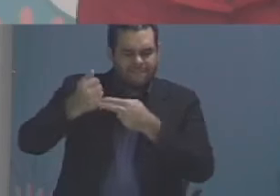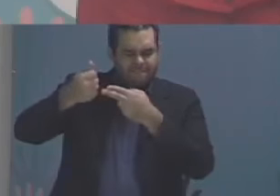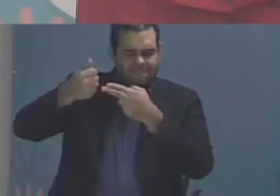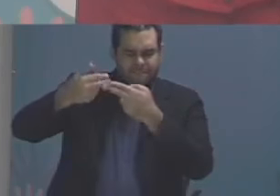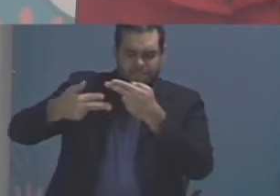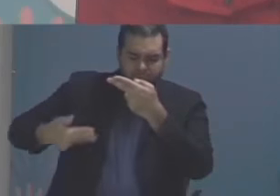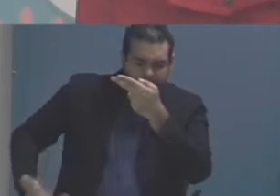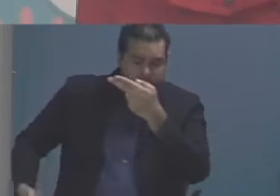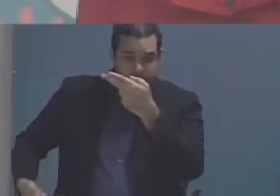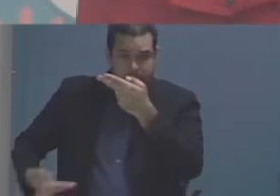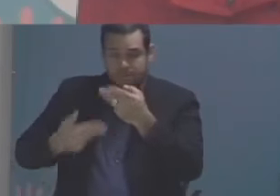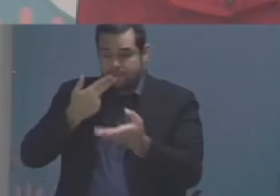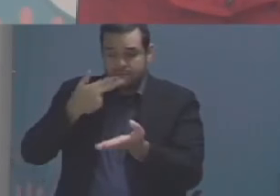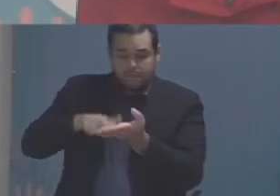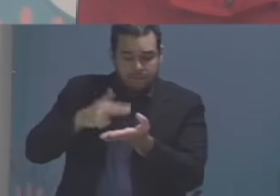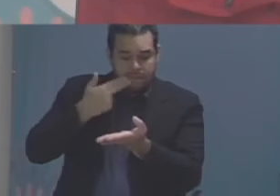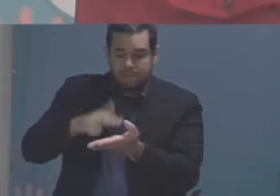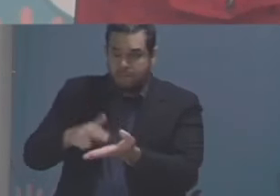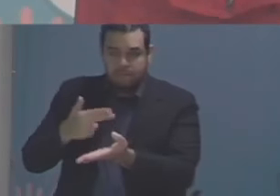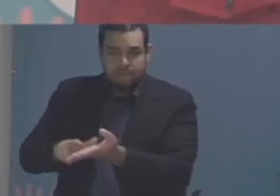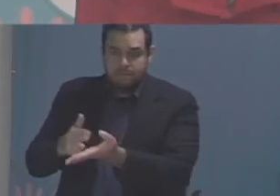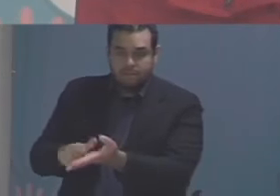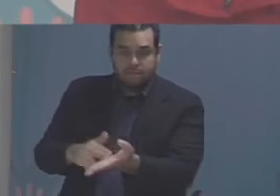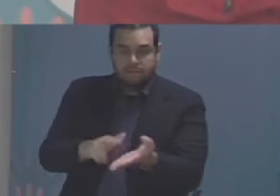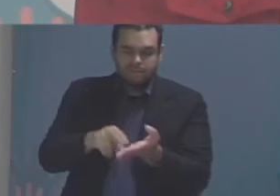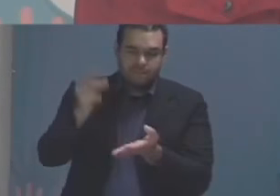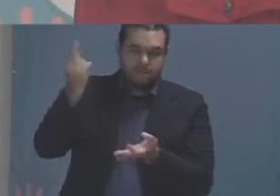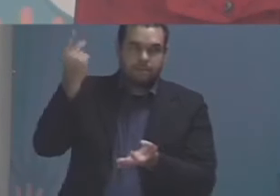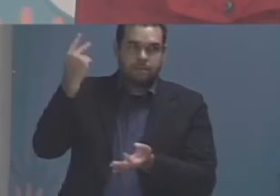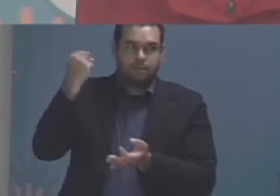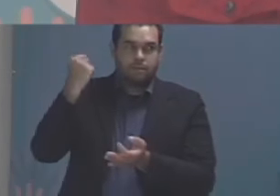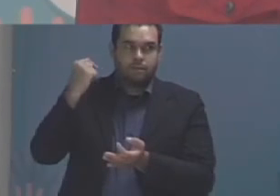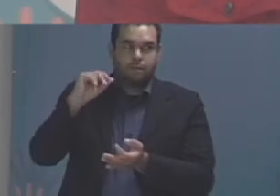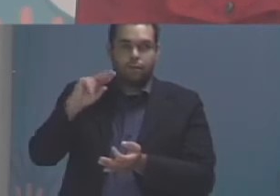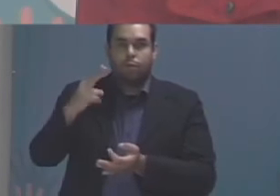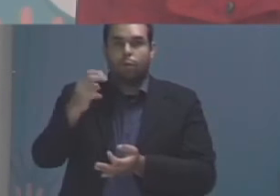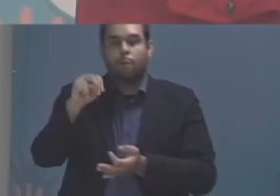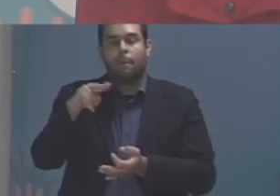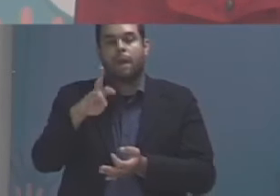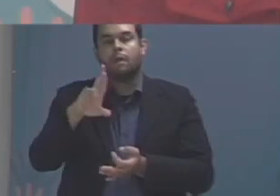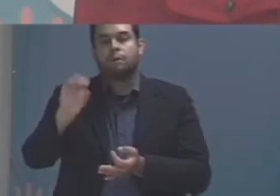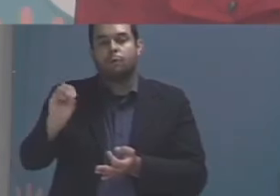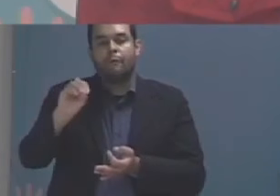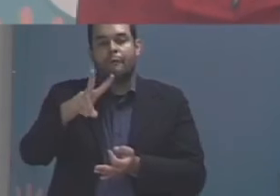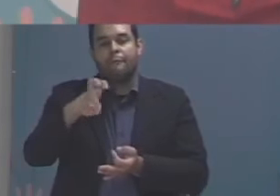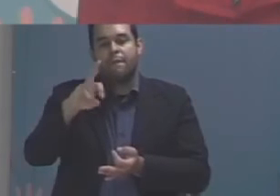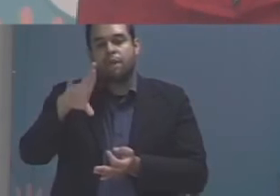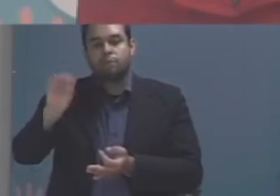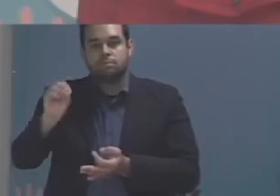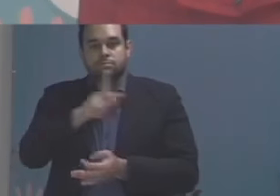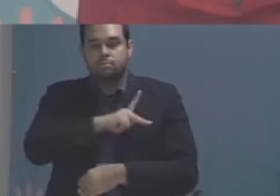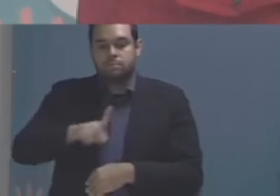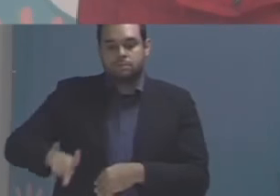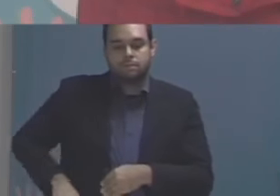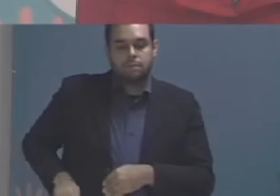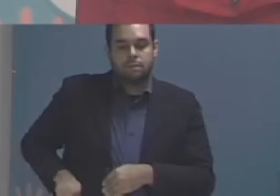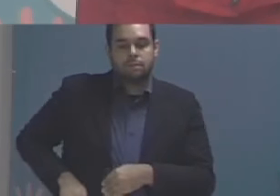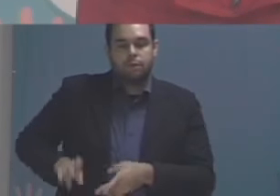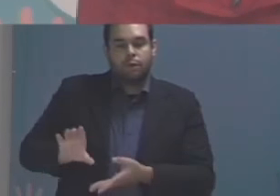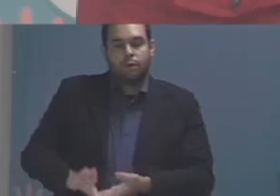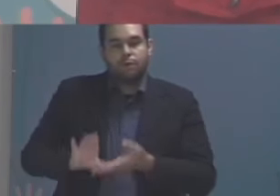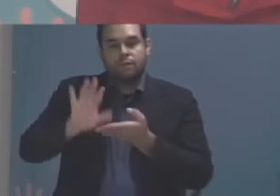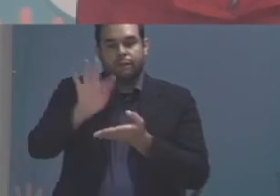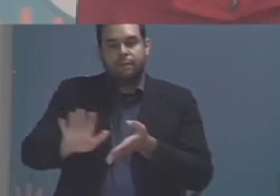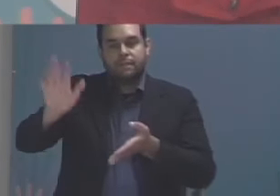milhares de cartas assinadas na época pelo Humberto Verona, presidente do Conselho Federal